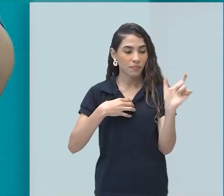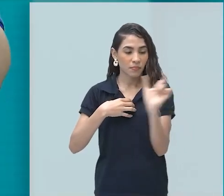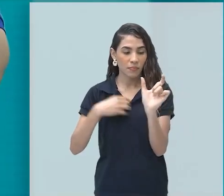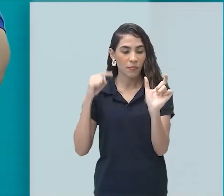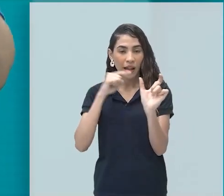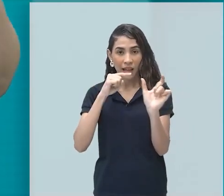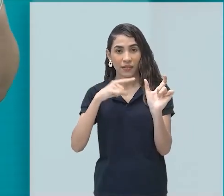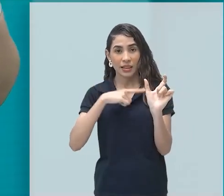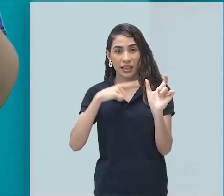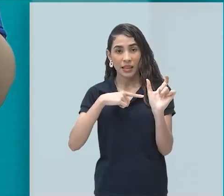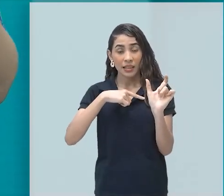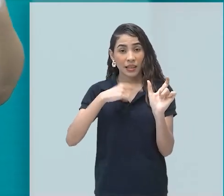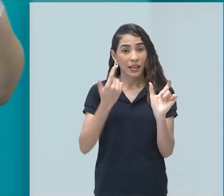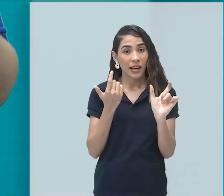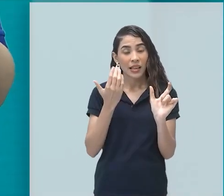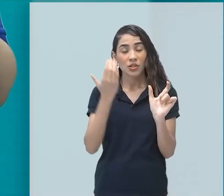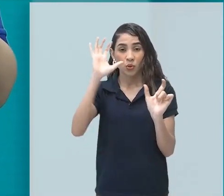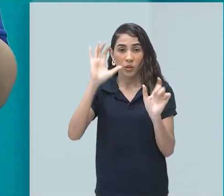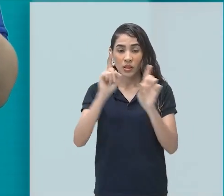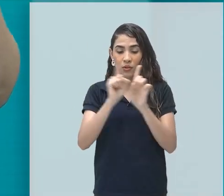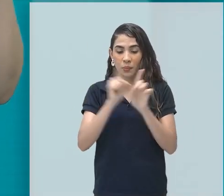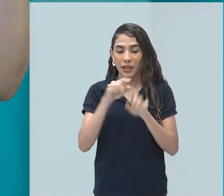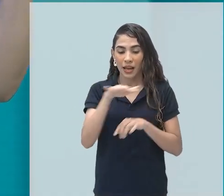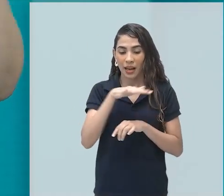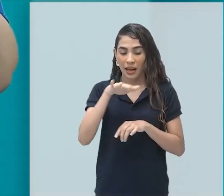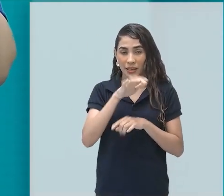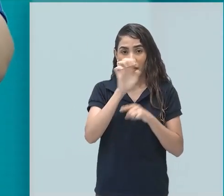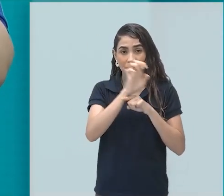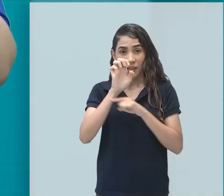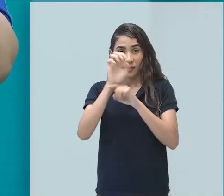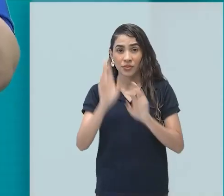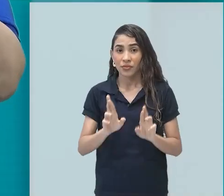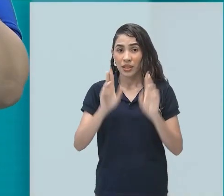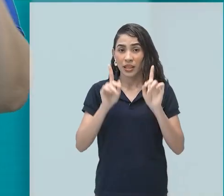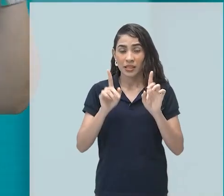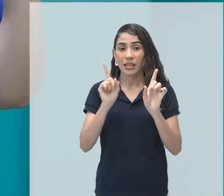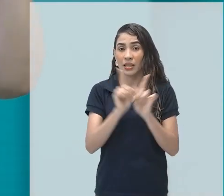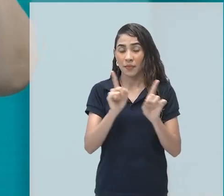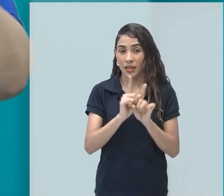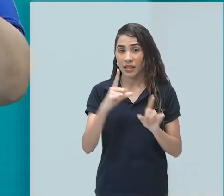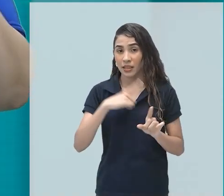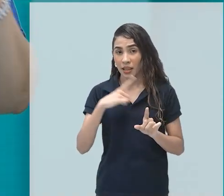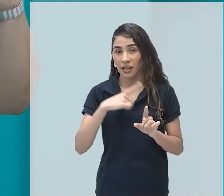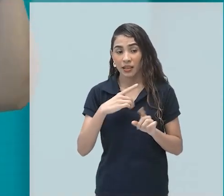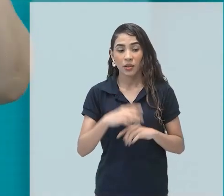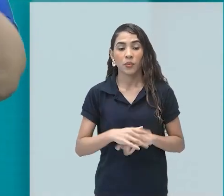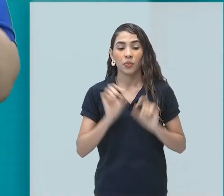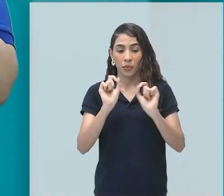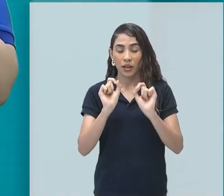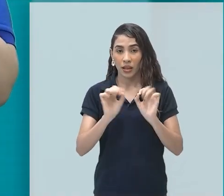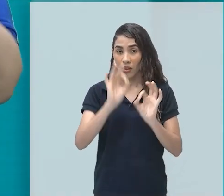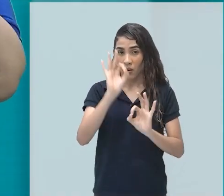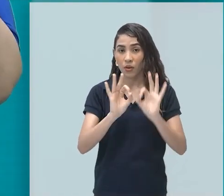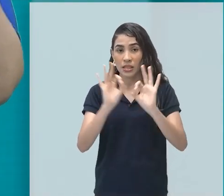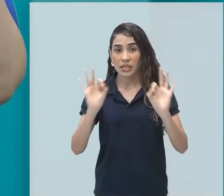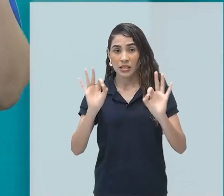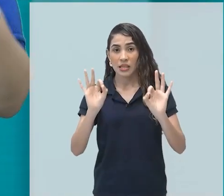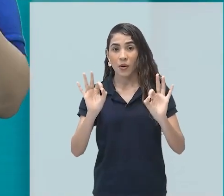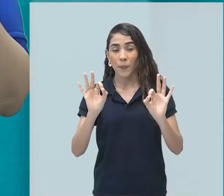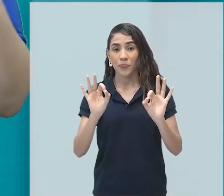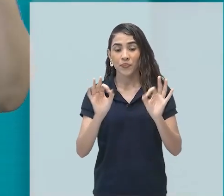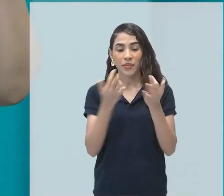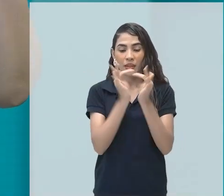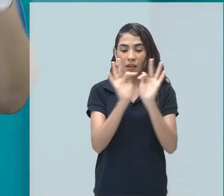tem em situações e regiões diferentes, e há também a questão da própria organização